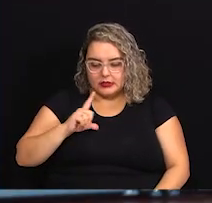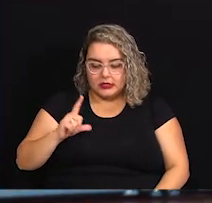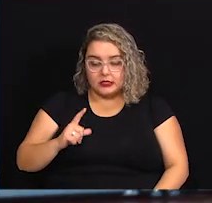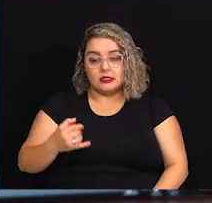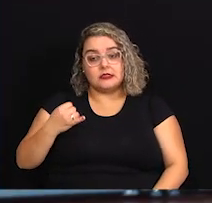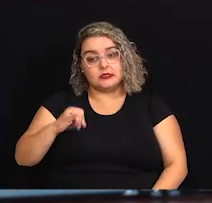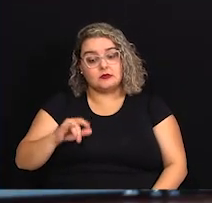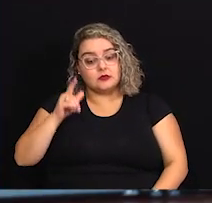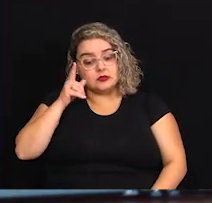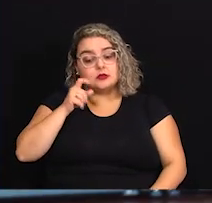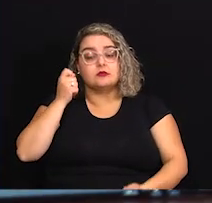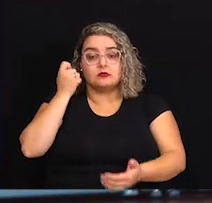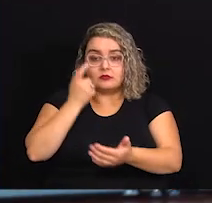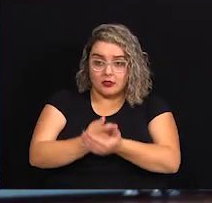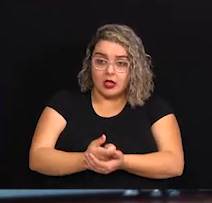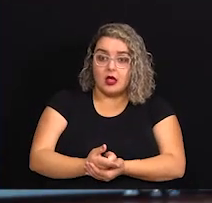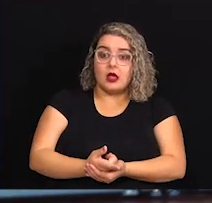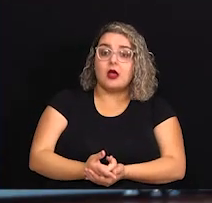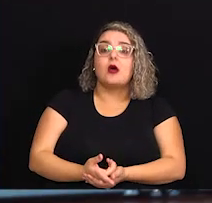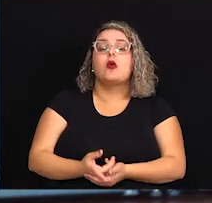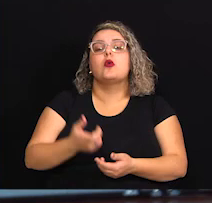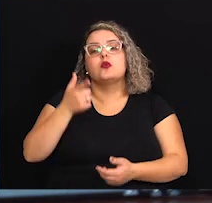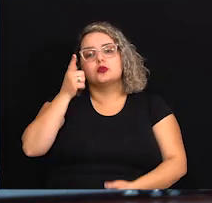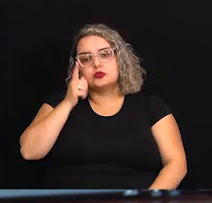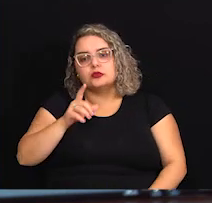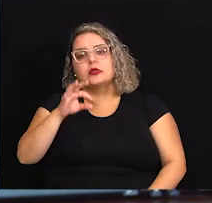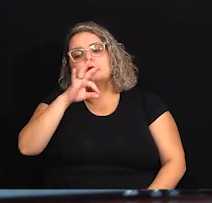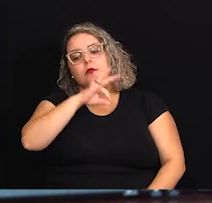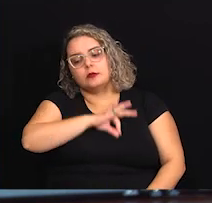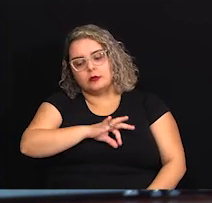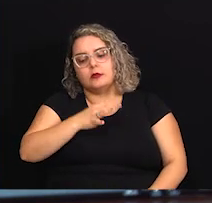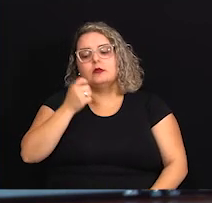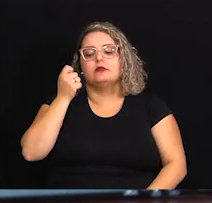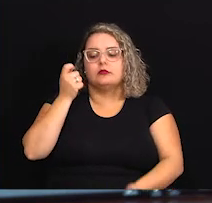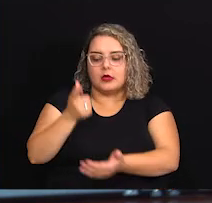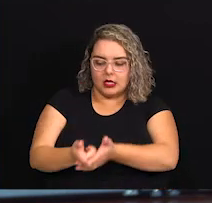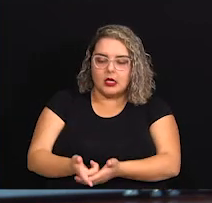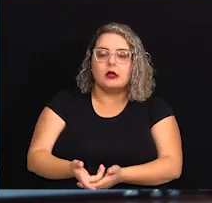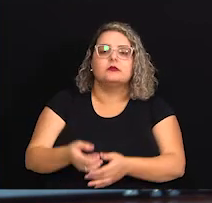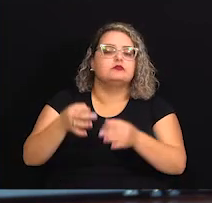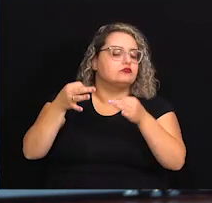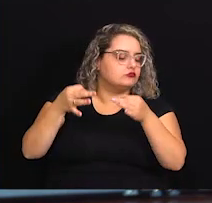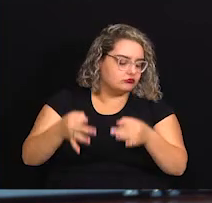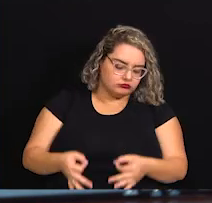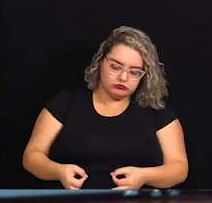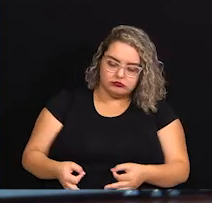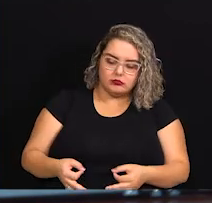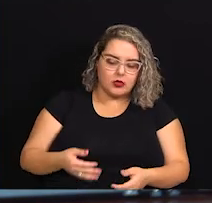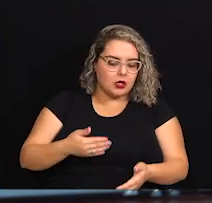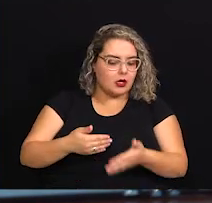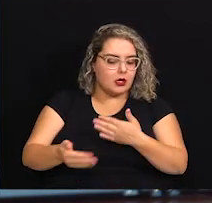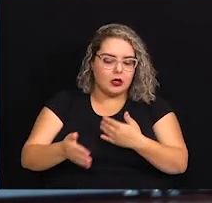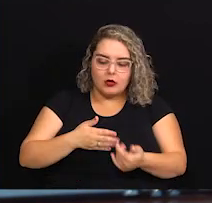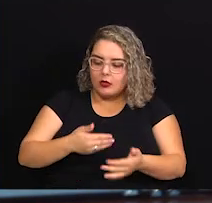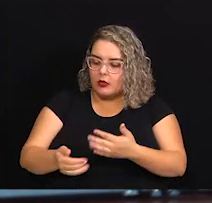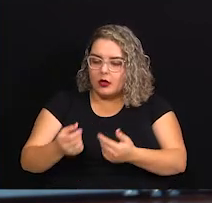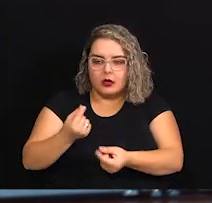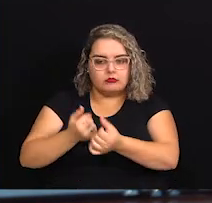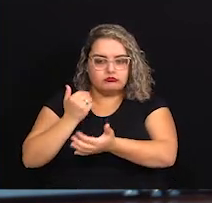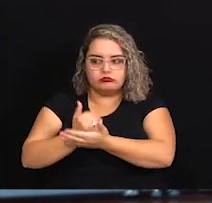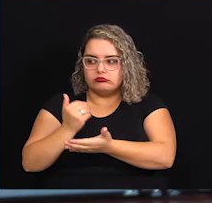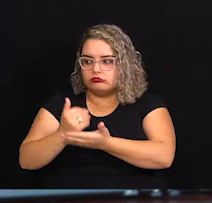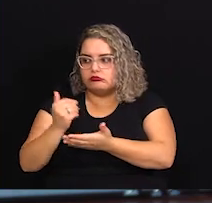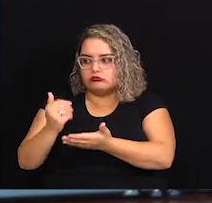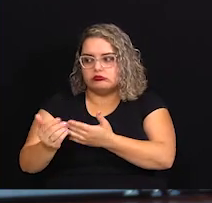vai ter condições de pagar, se isso realmente cabe no bolso, é primordial, antes de qualquer empréstimo, antes